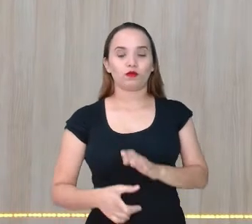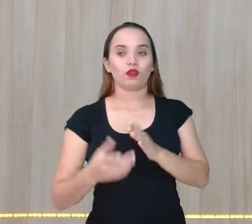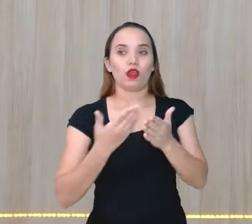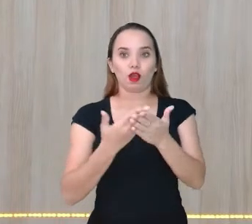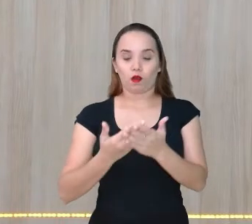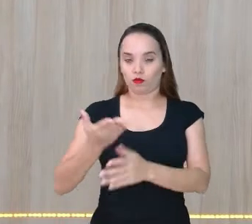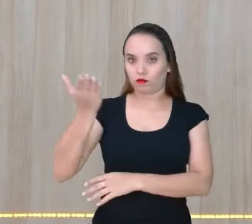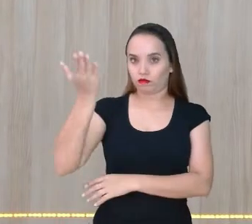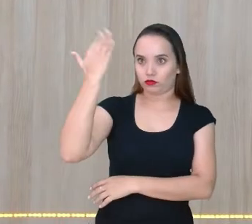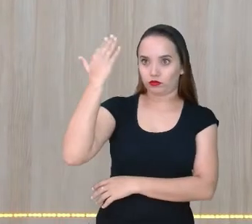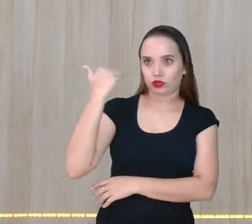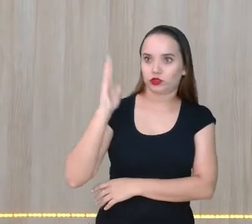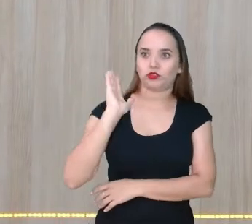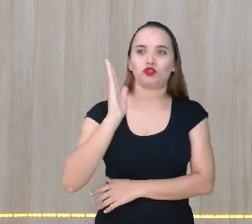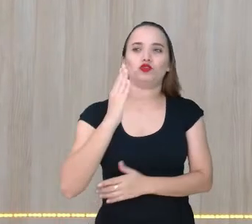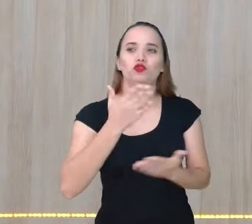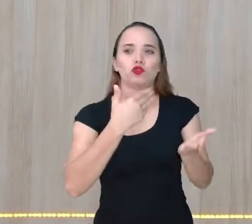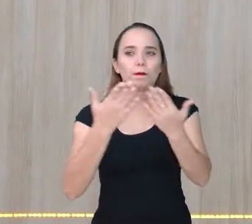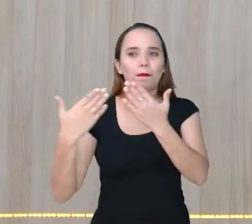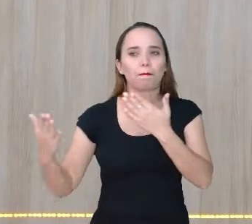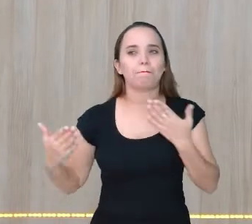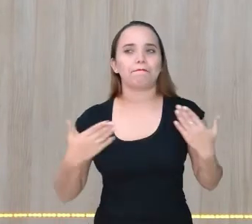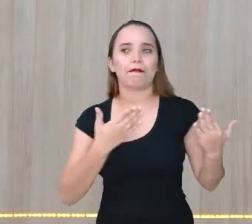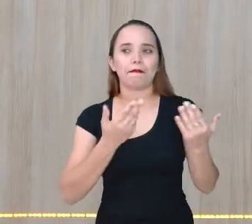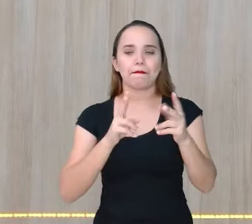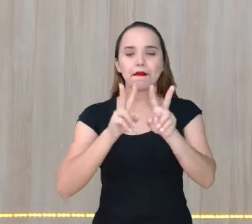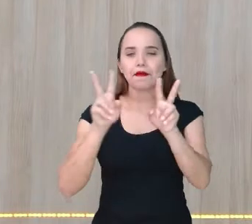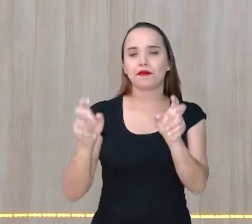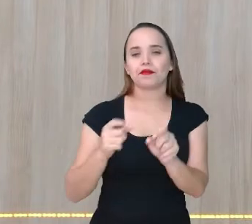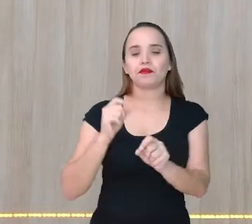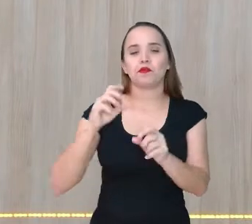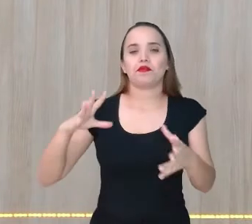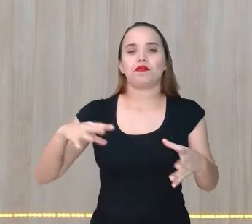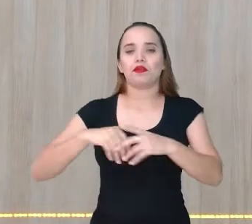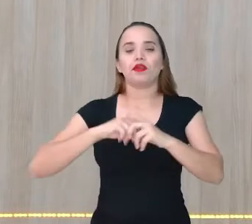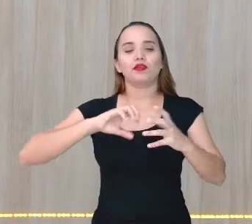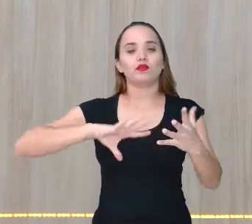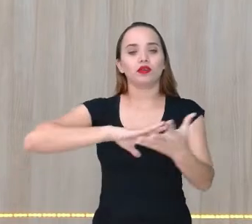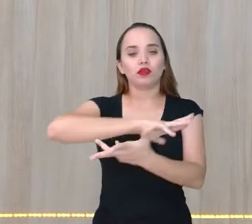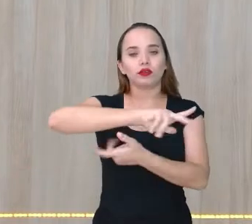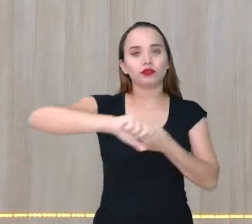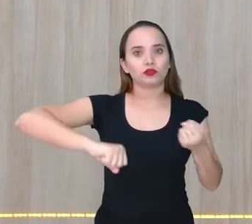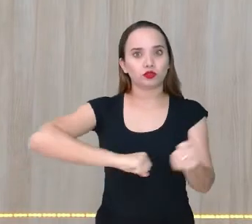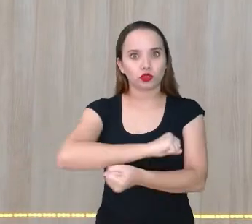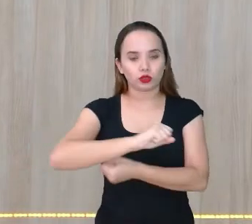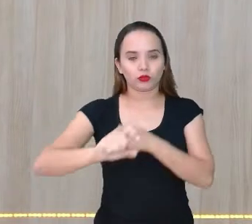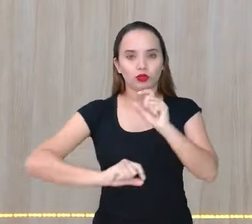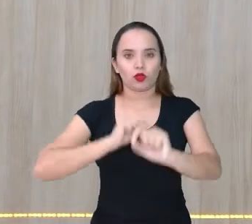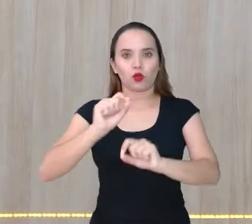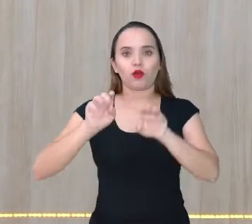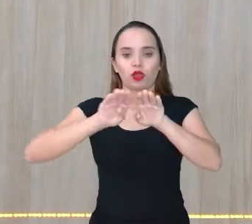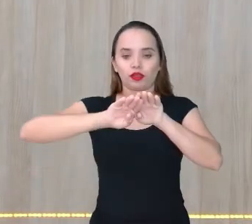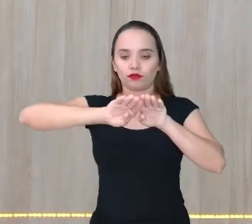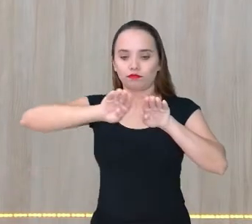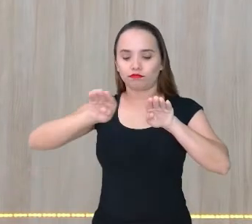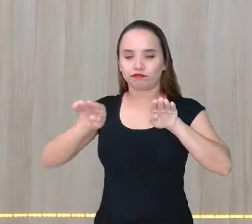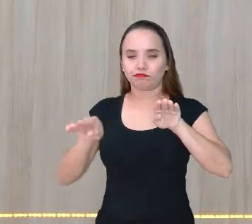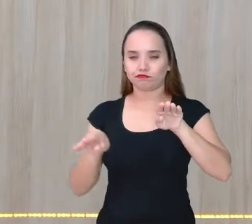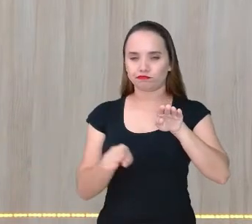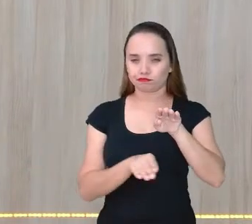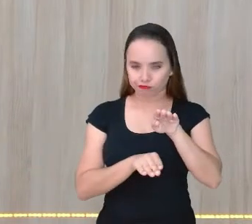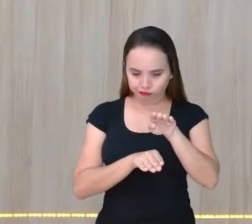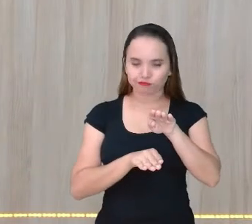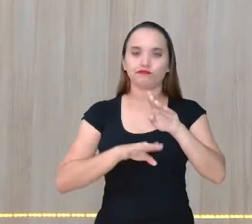anterior, a gente conversou um pouco, né, aqui na sustentabilidade, sobre a questão da desigualdade, né?